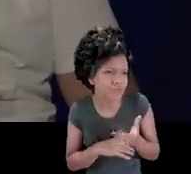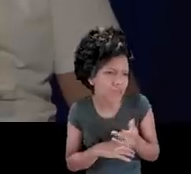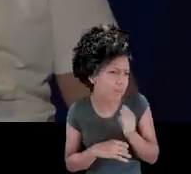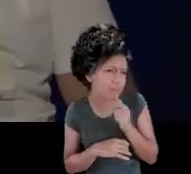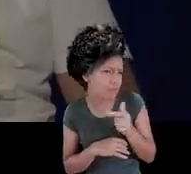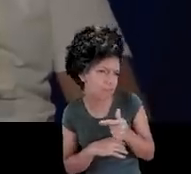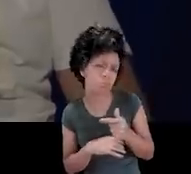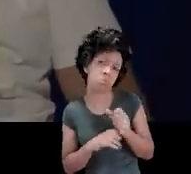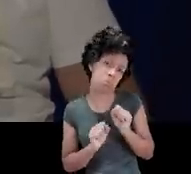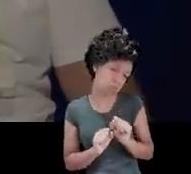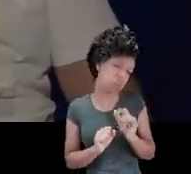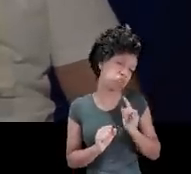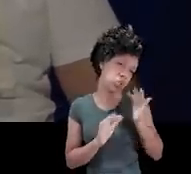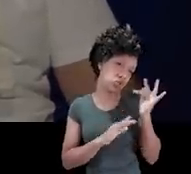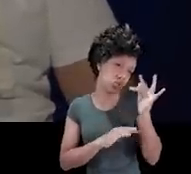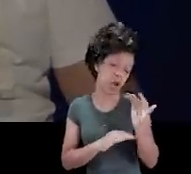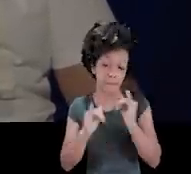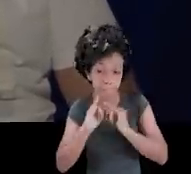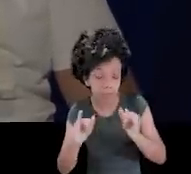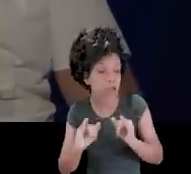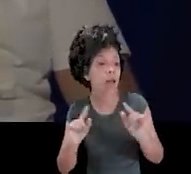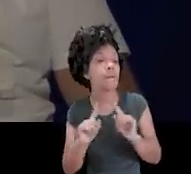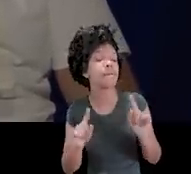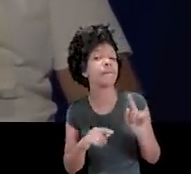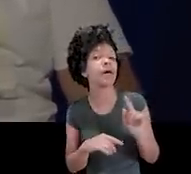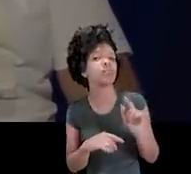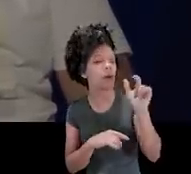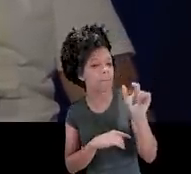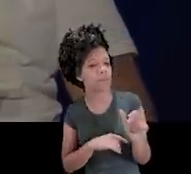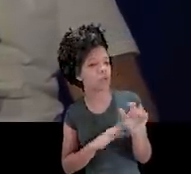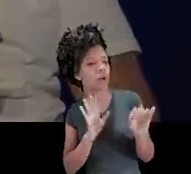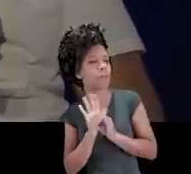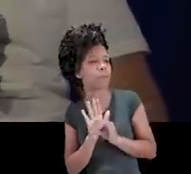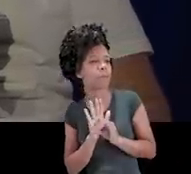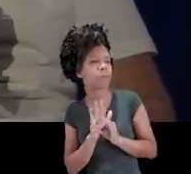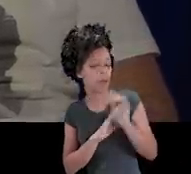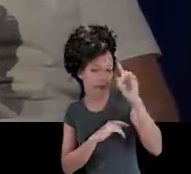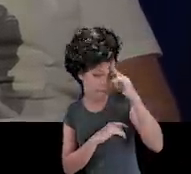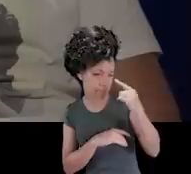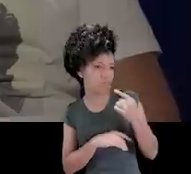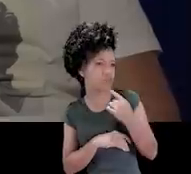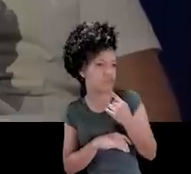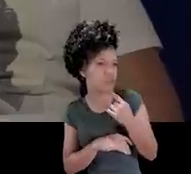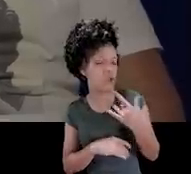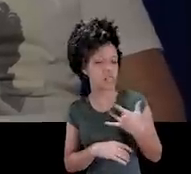há, haverá de ter publicidades que mostram uma pessoa com a personalidade, pela personalidade, com a saúde,